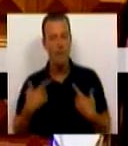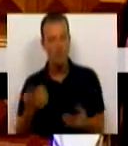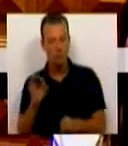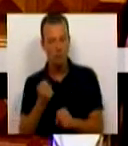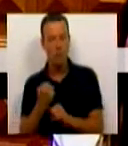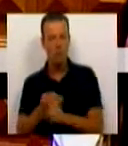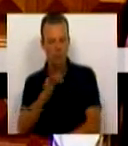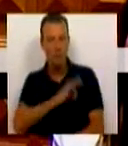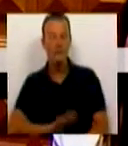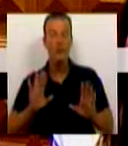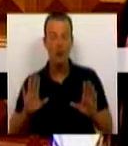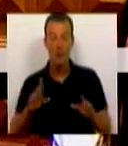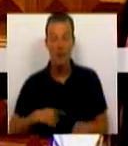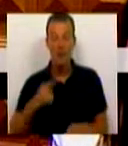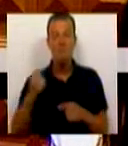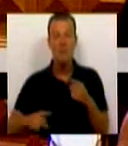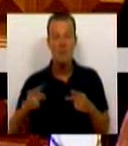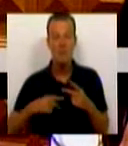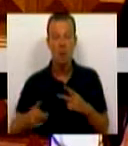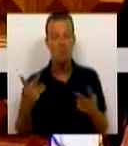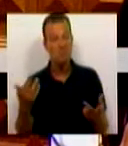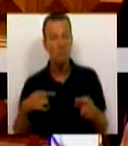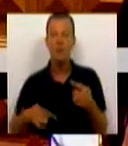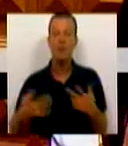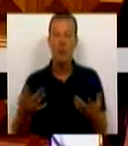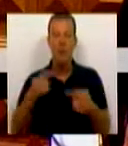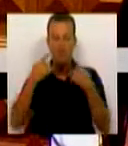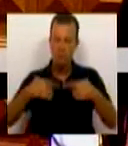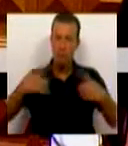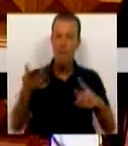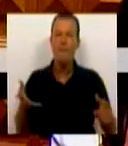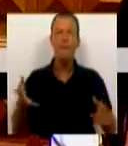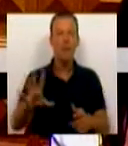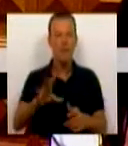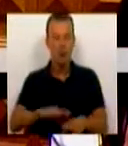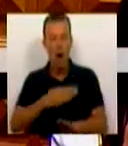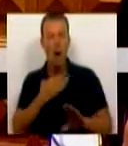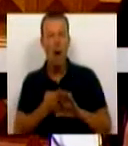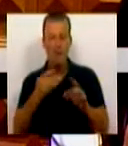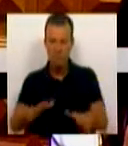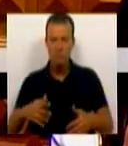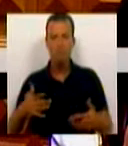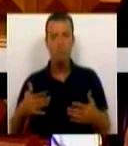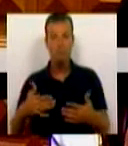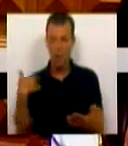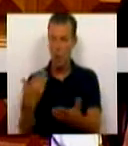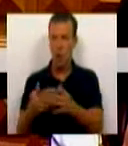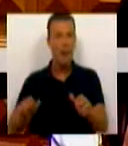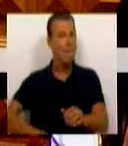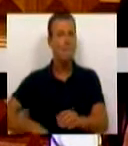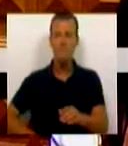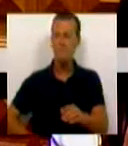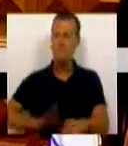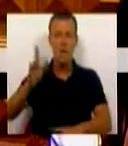E, ao fim de duas sessões legislativas, este Governo apresenta já ao país o maior reforço da história do Serviço Nacional de Saúde